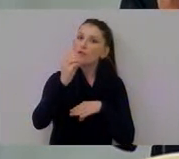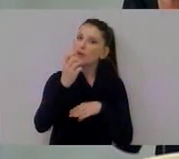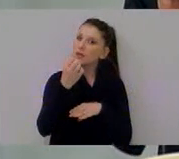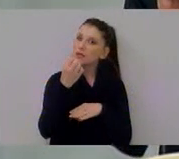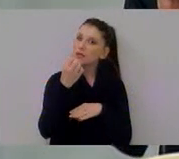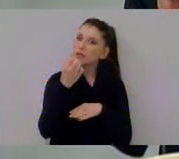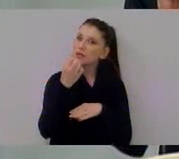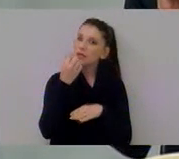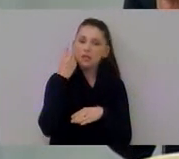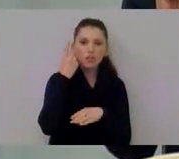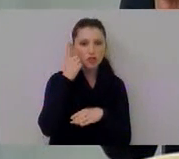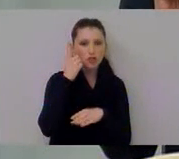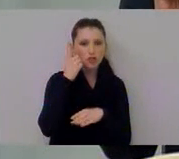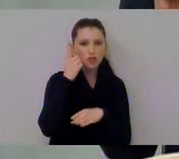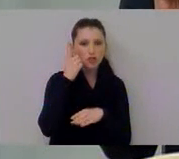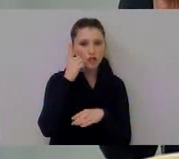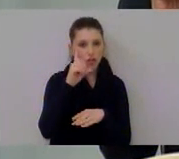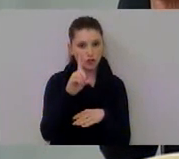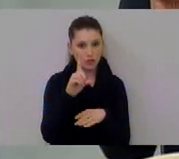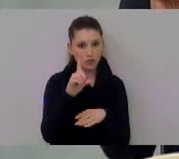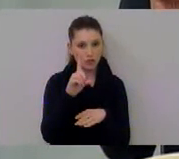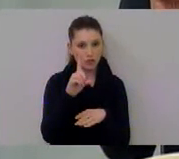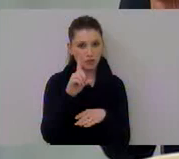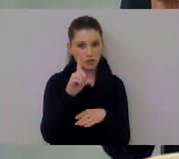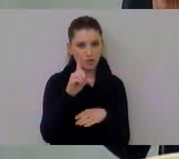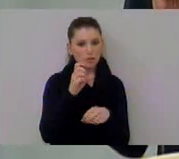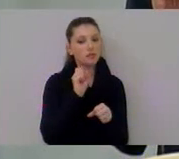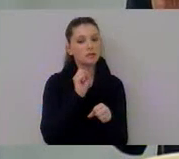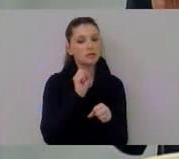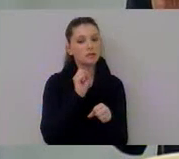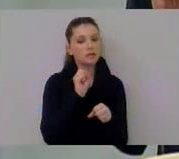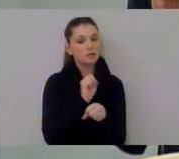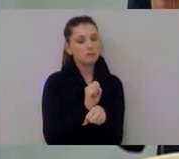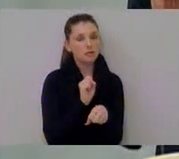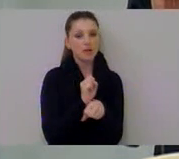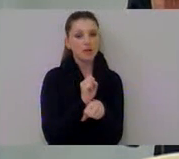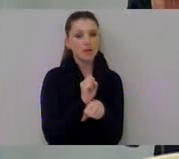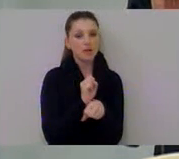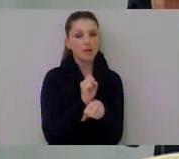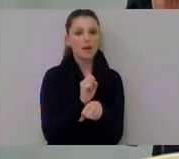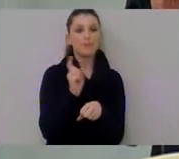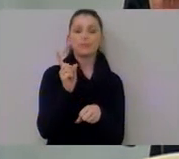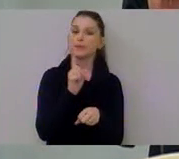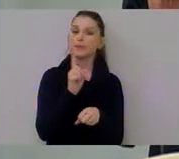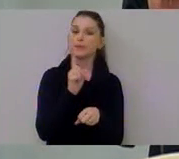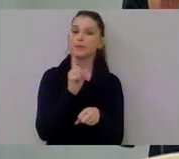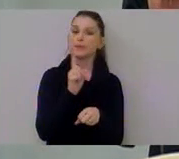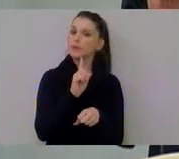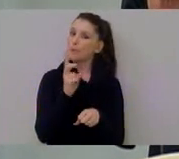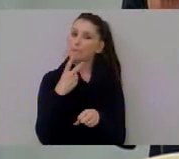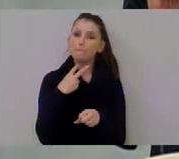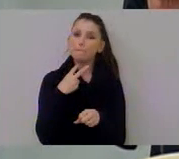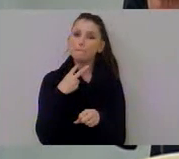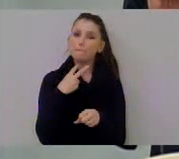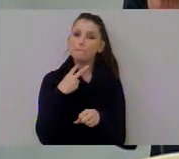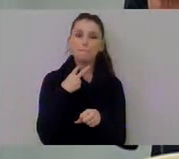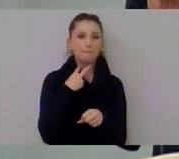2015 uma pessoa demore mais do que um ano para ser atendido.